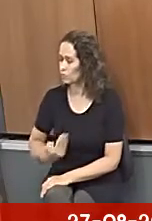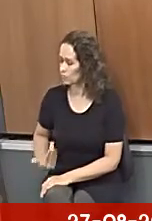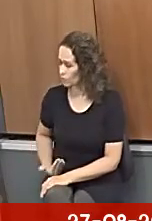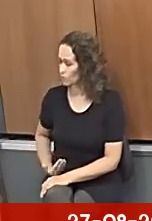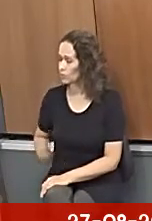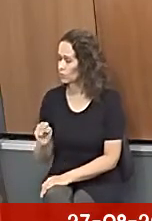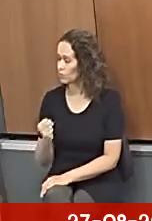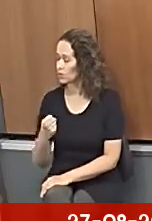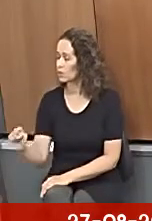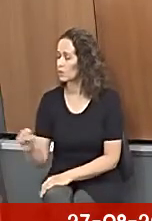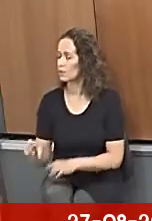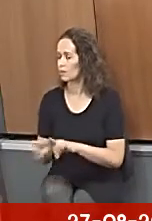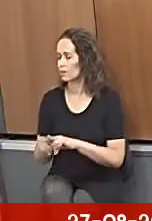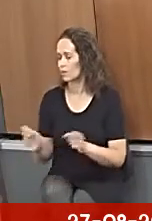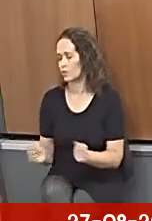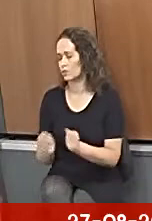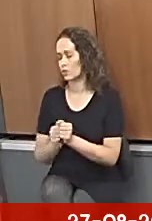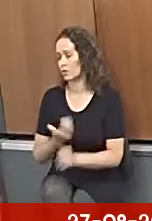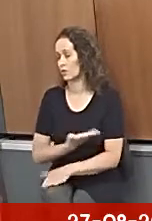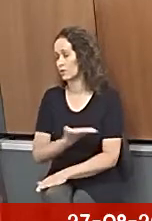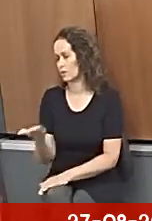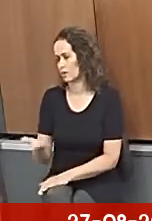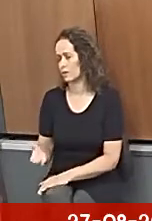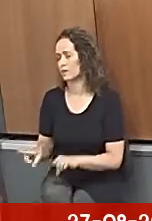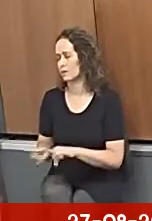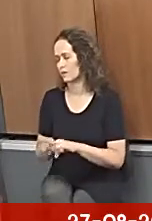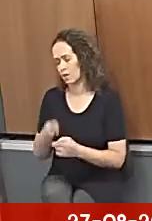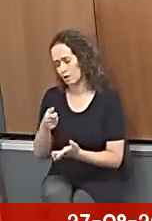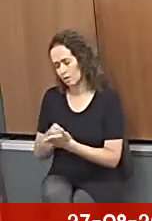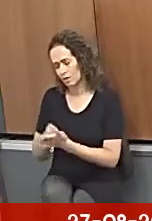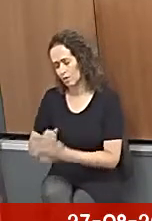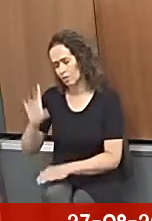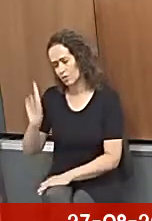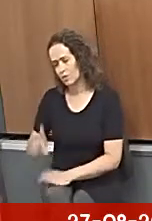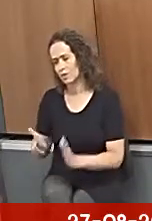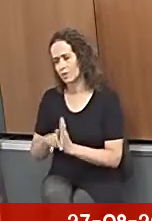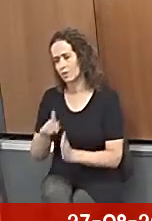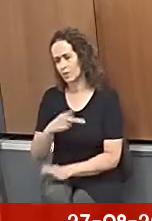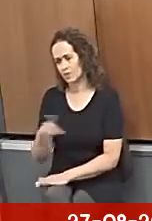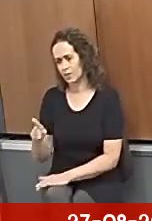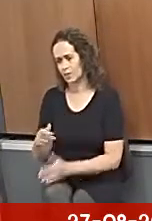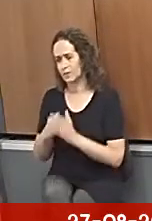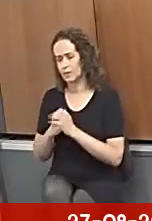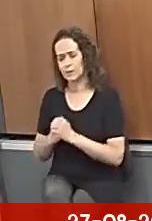vocês corra atrás também e cobre o direito que são de vocês muito obrigado